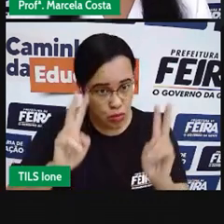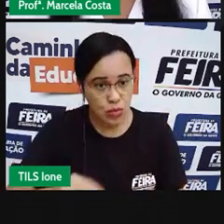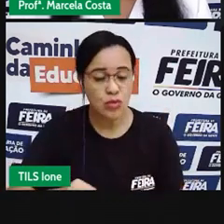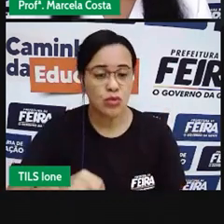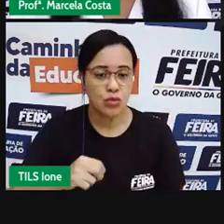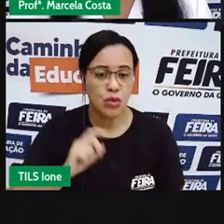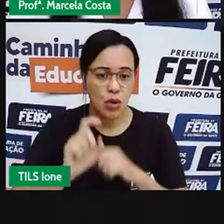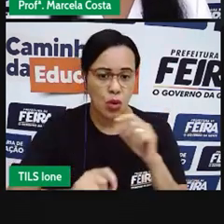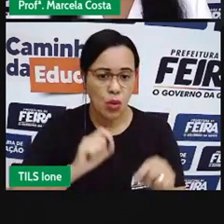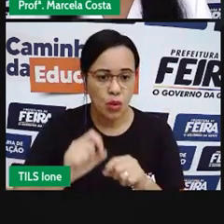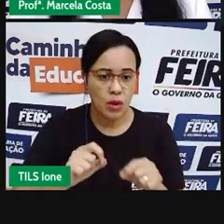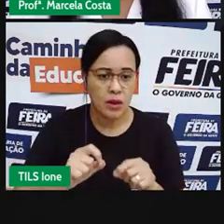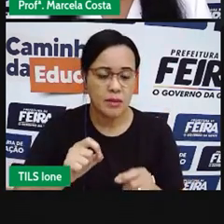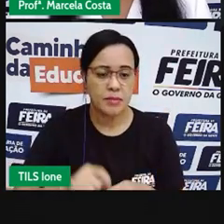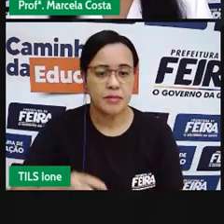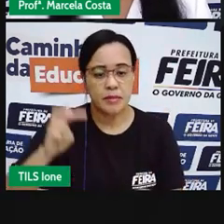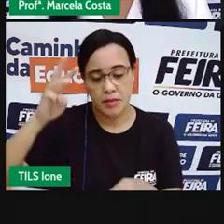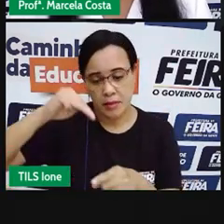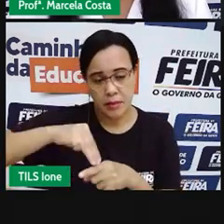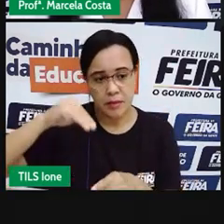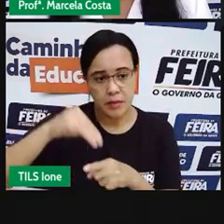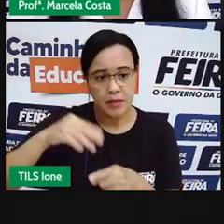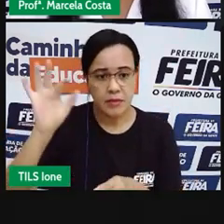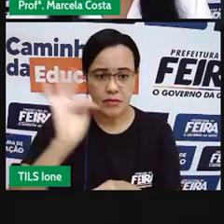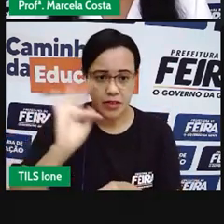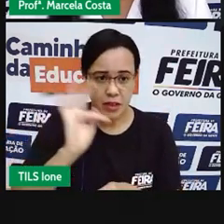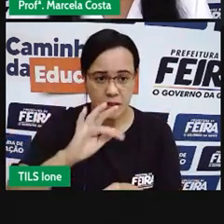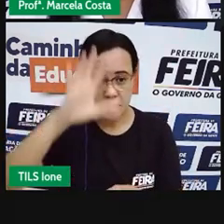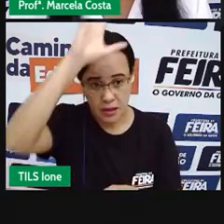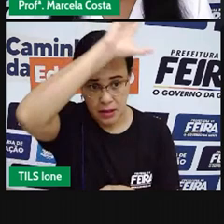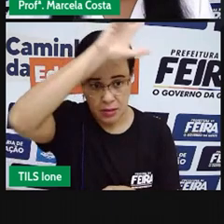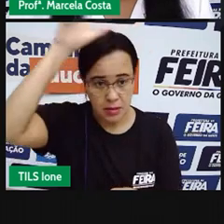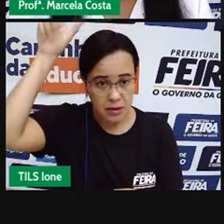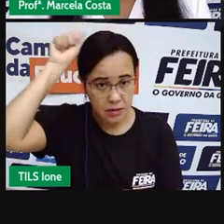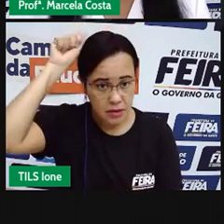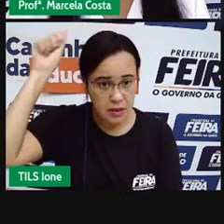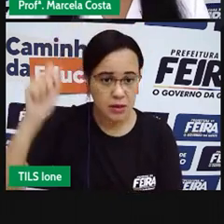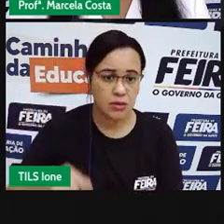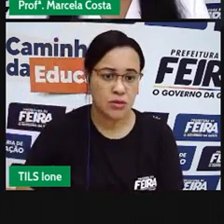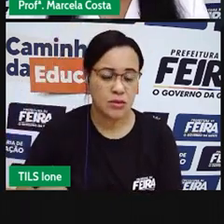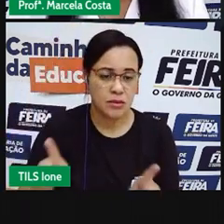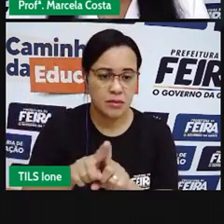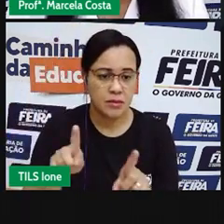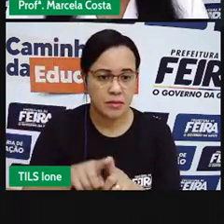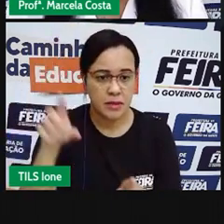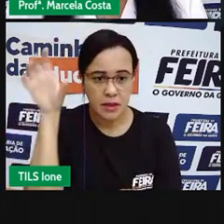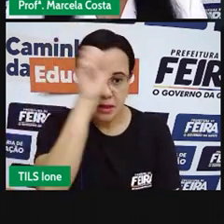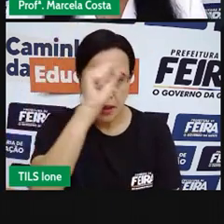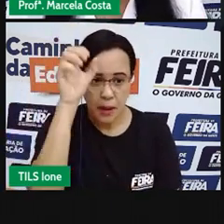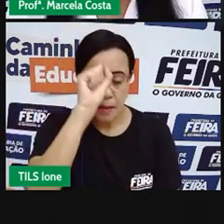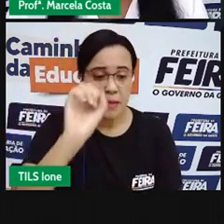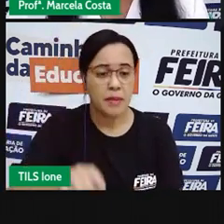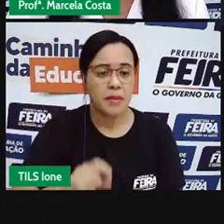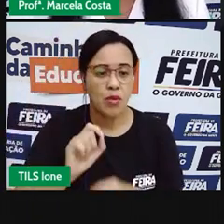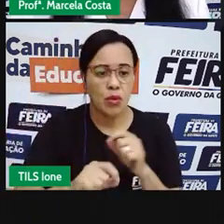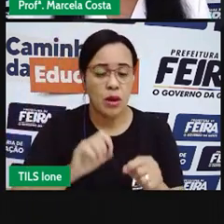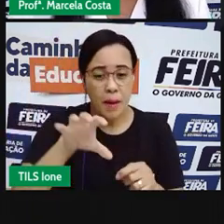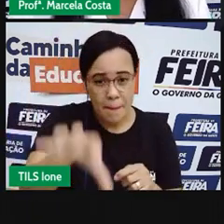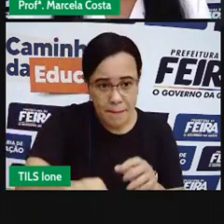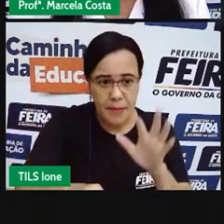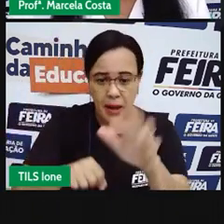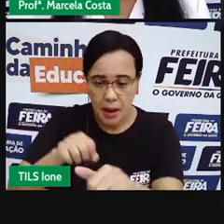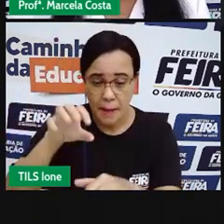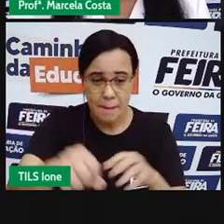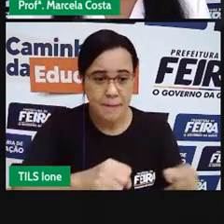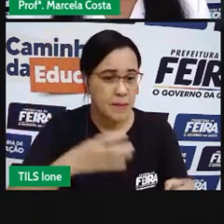a Prefeitura, através do CINUM e outros parceiros, apreendeu 232 caixas